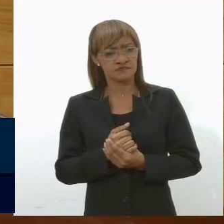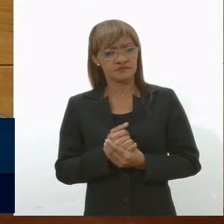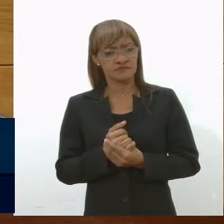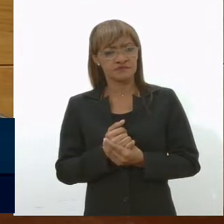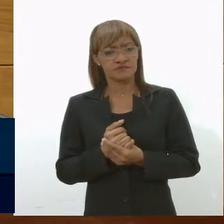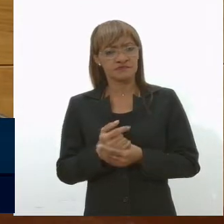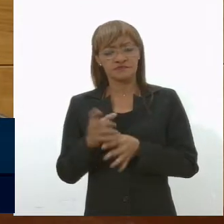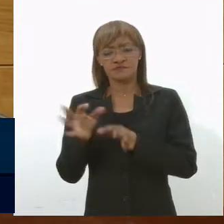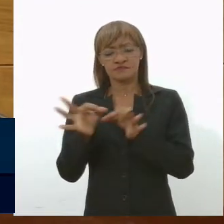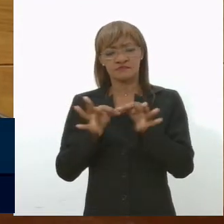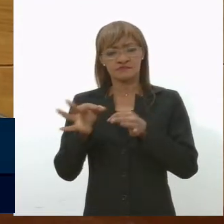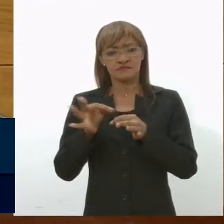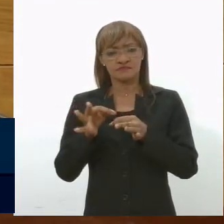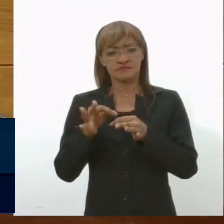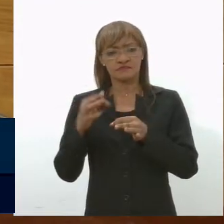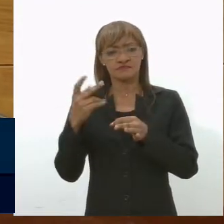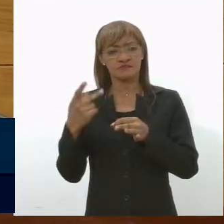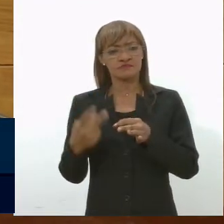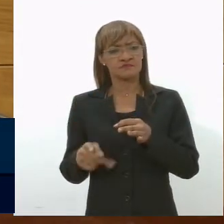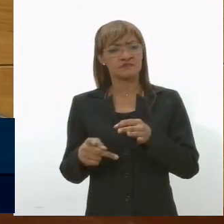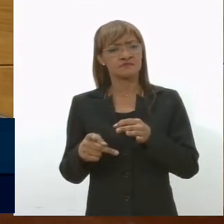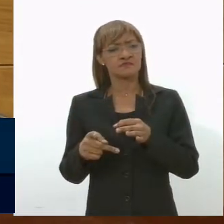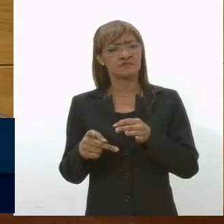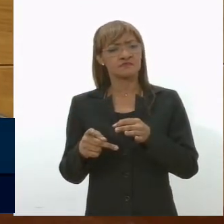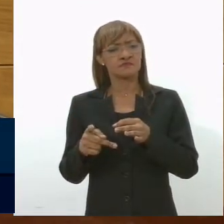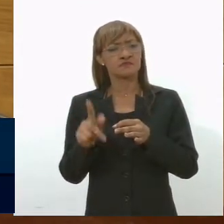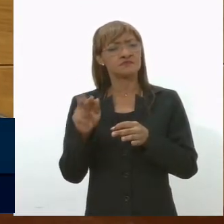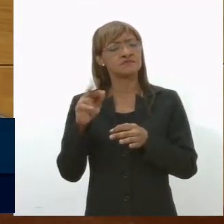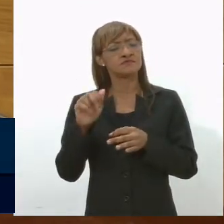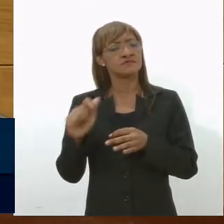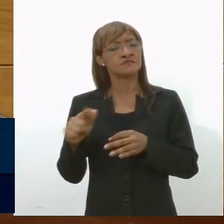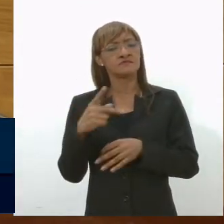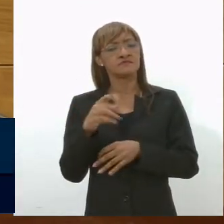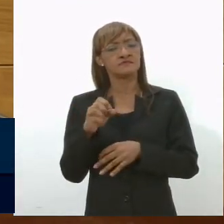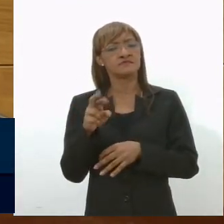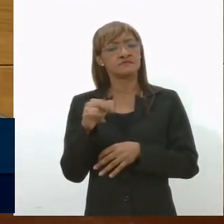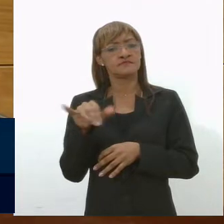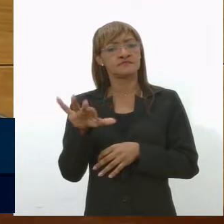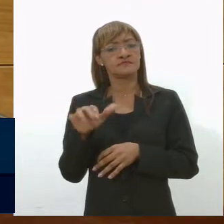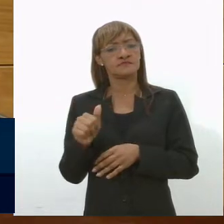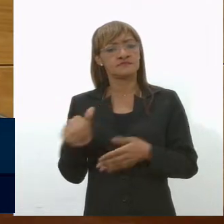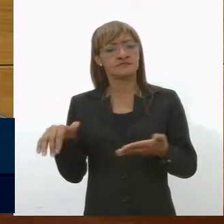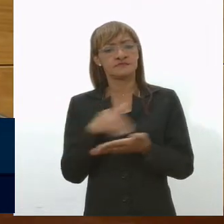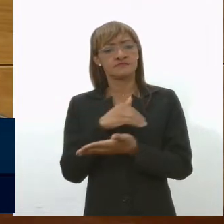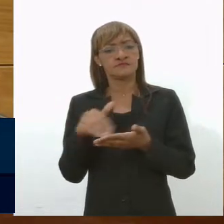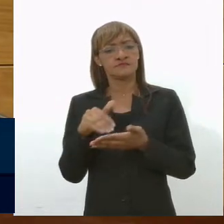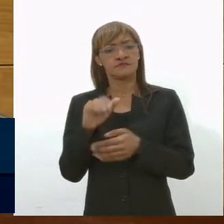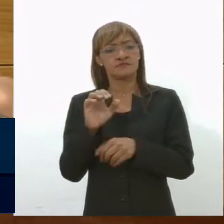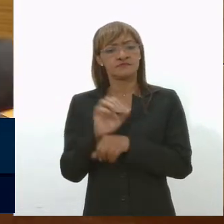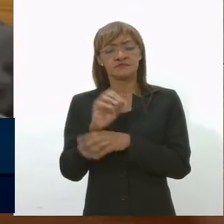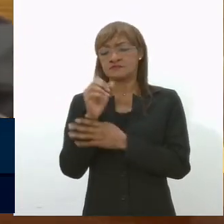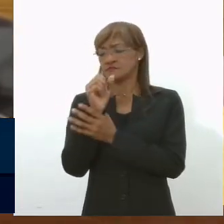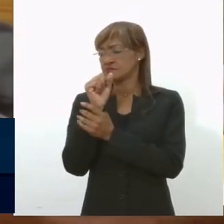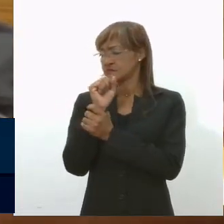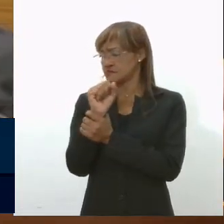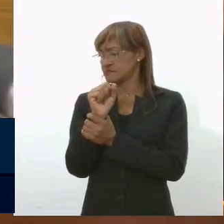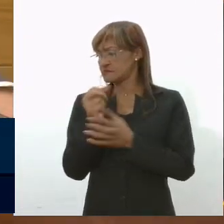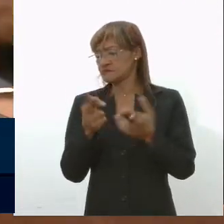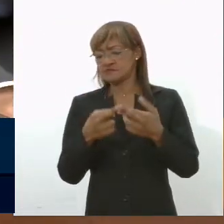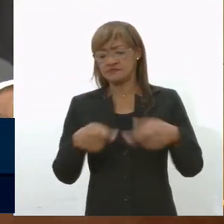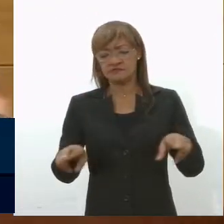carreira no âmbito da Corregedoria Geral de Perícias, vinculada à Secretaria de Estado de Segurança Pública e da outras